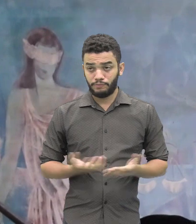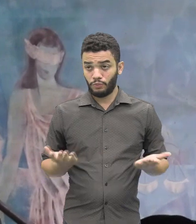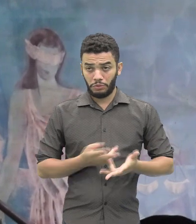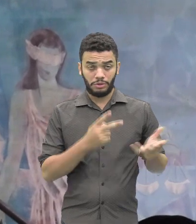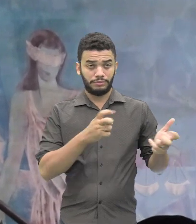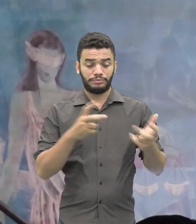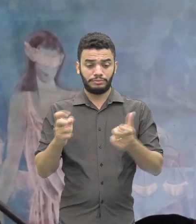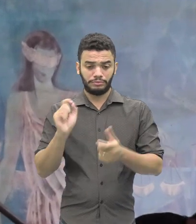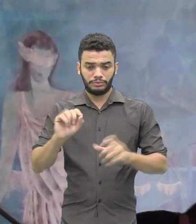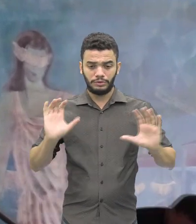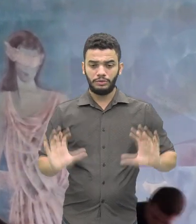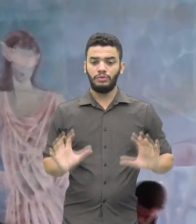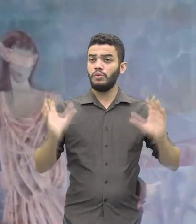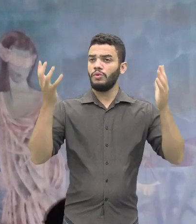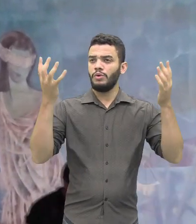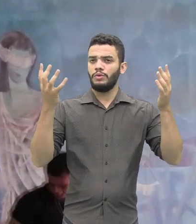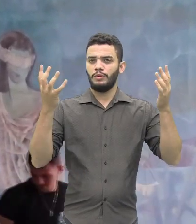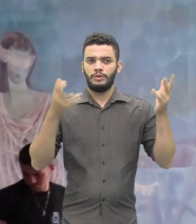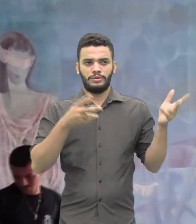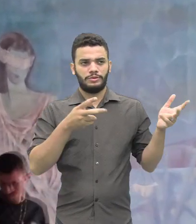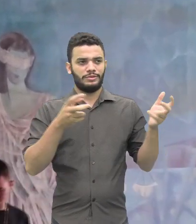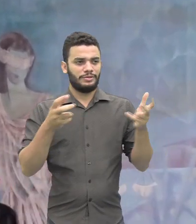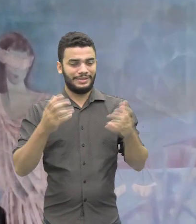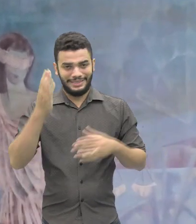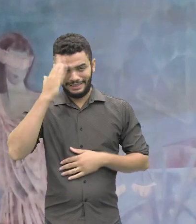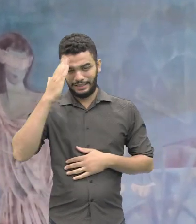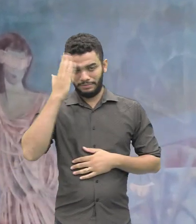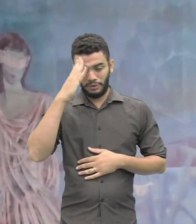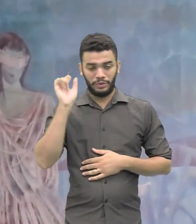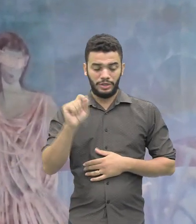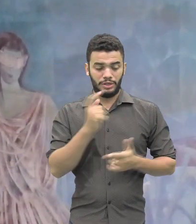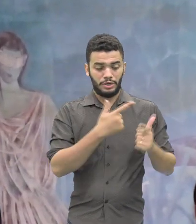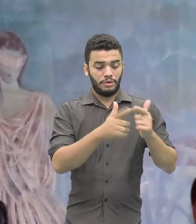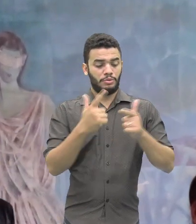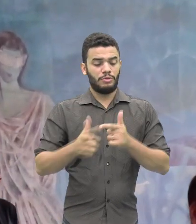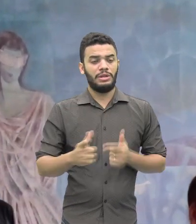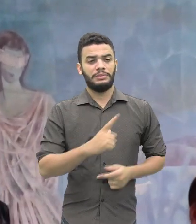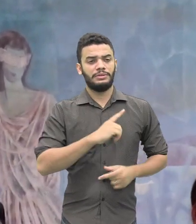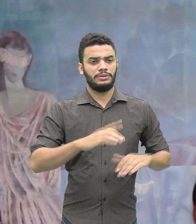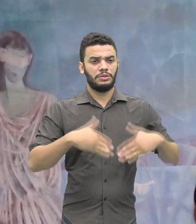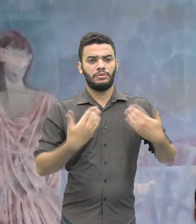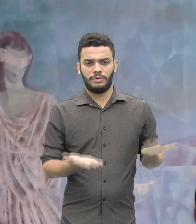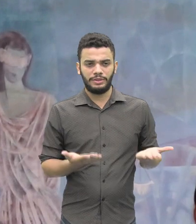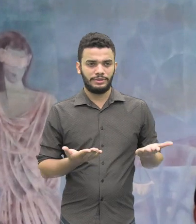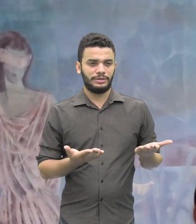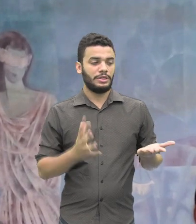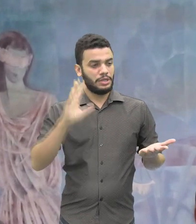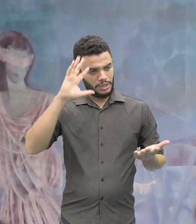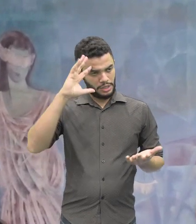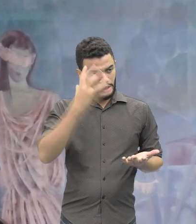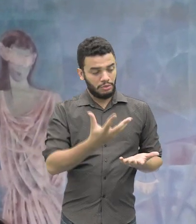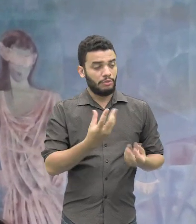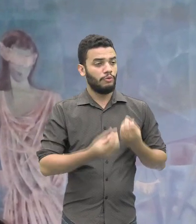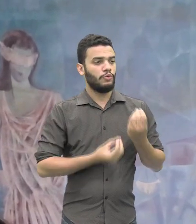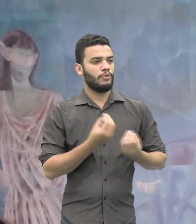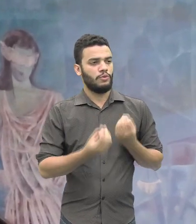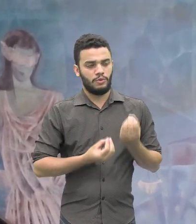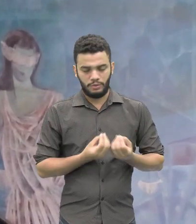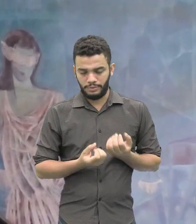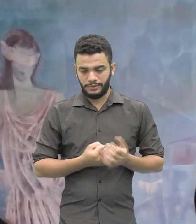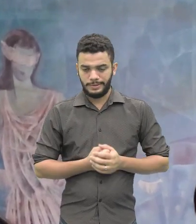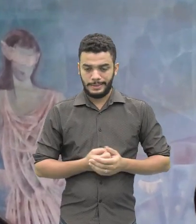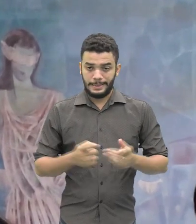é para que nós possamos conhecer as nossas dificuldades os nossos pontos fortes nossos pontos fracos e